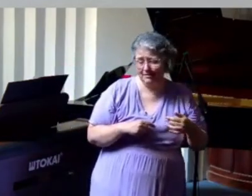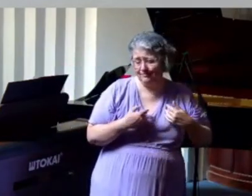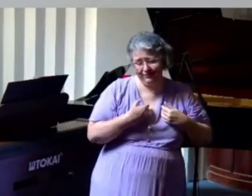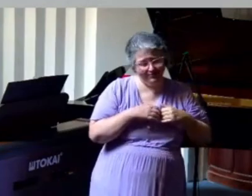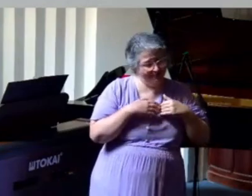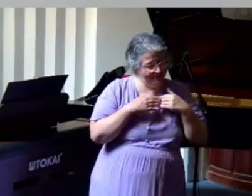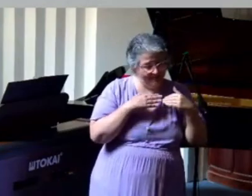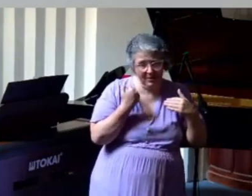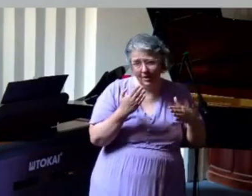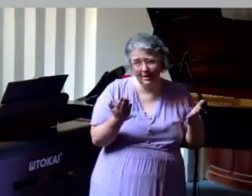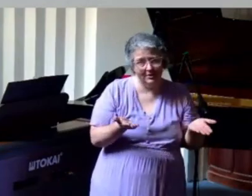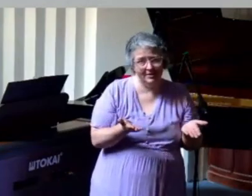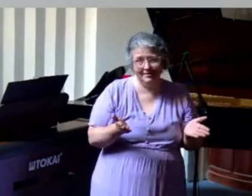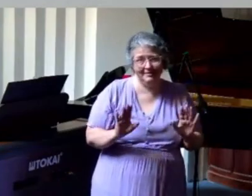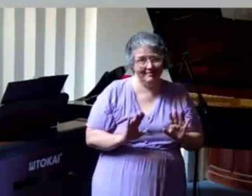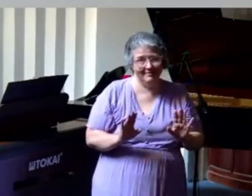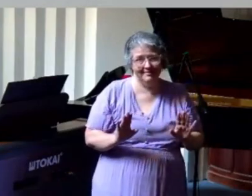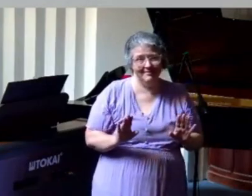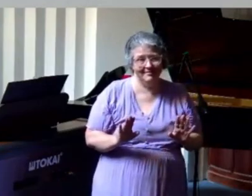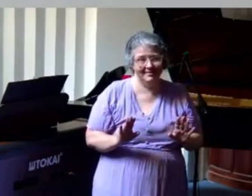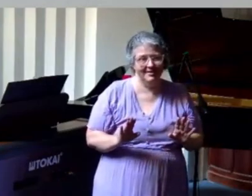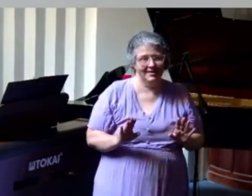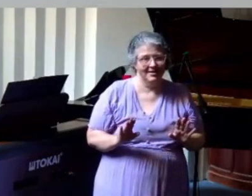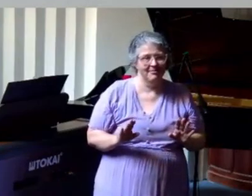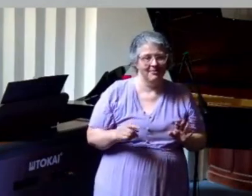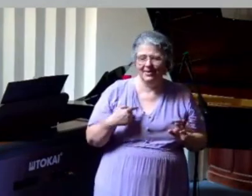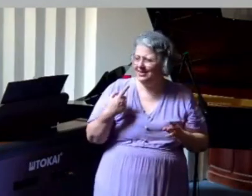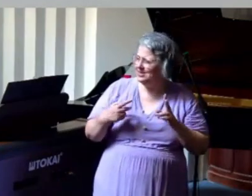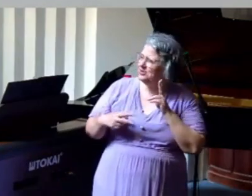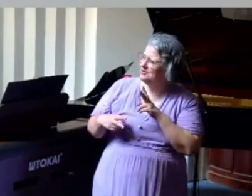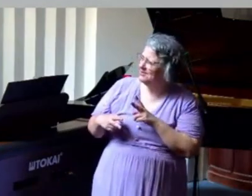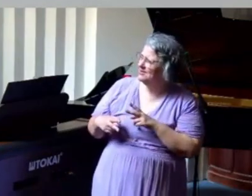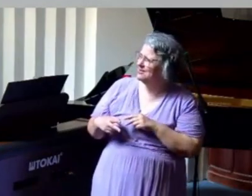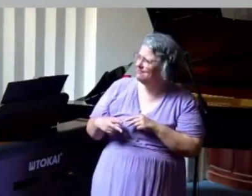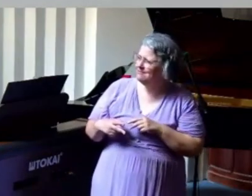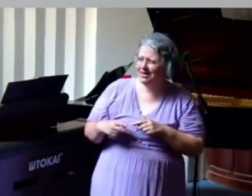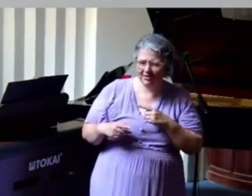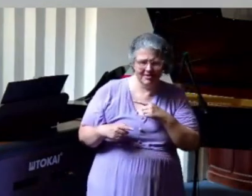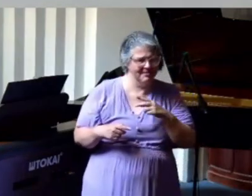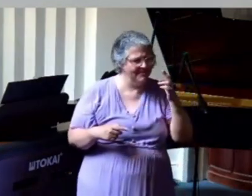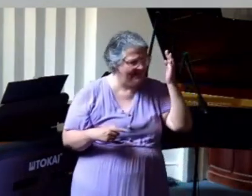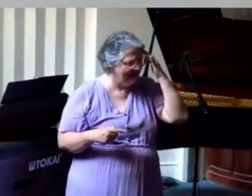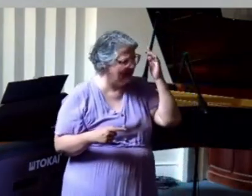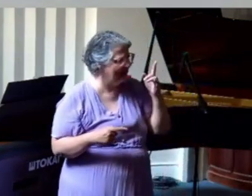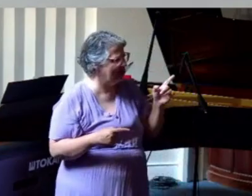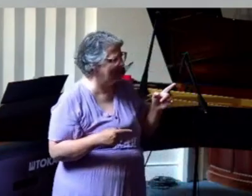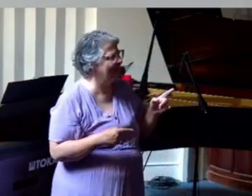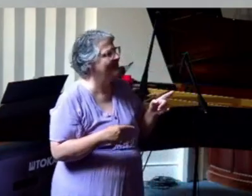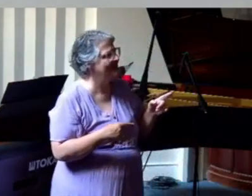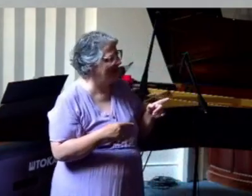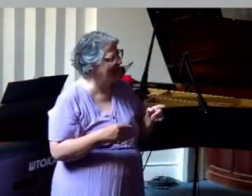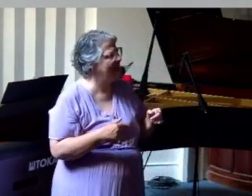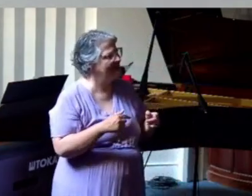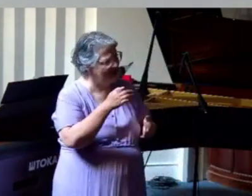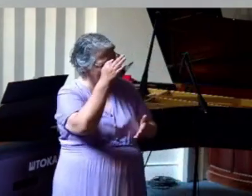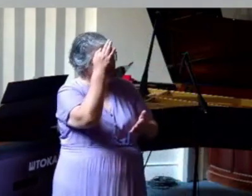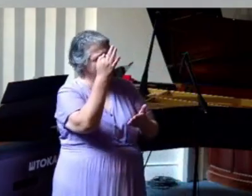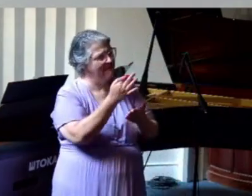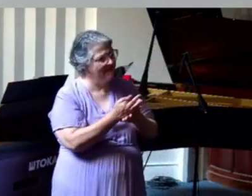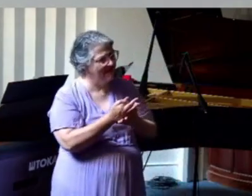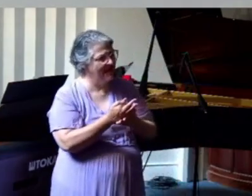futuro, esse é o caminho que eu trilhei, esse é o combate que eu combati, esta é a fé que